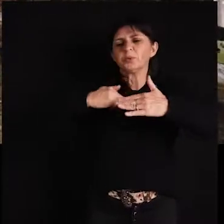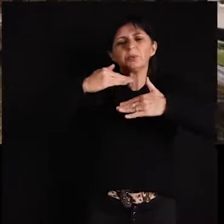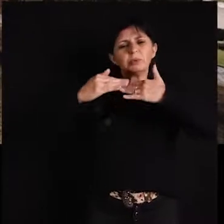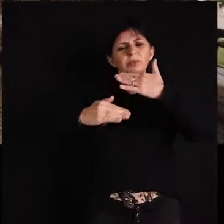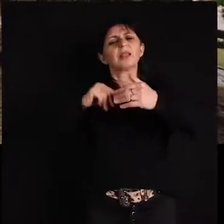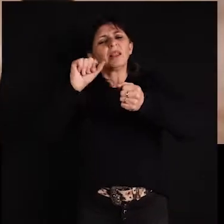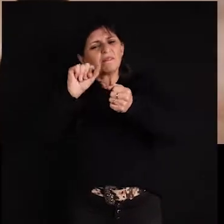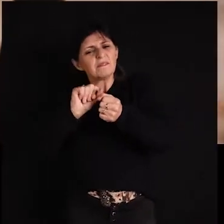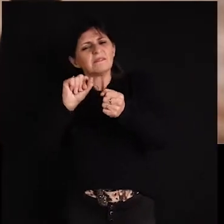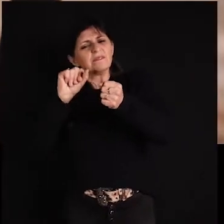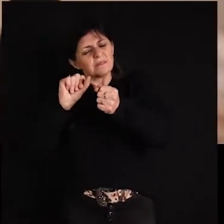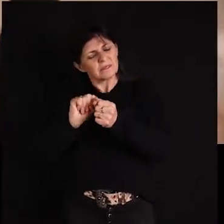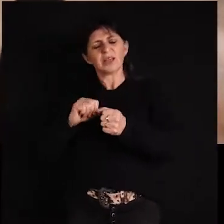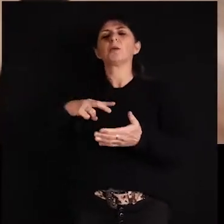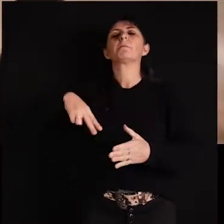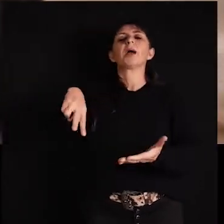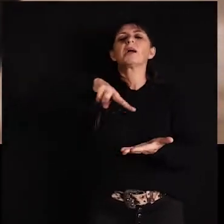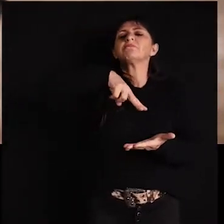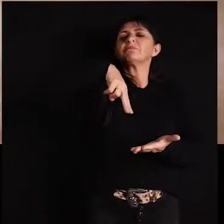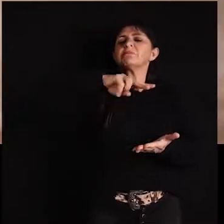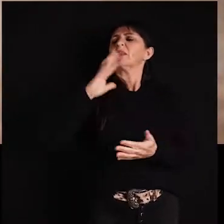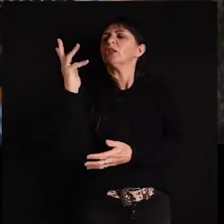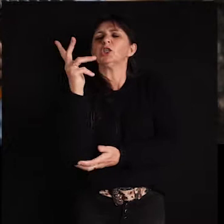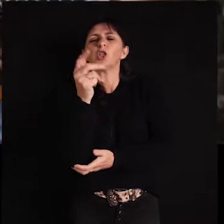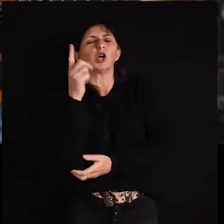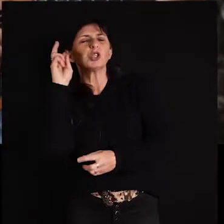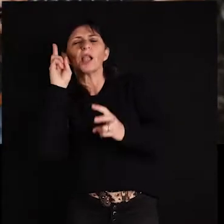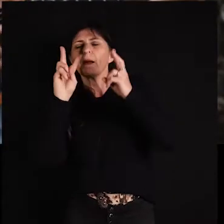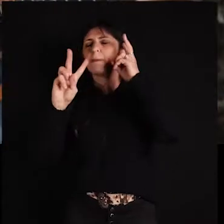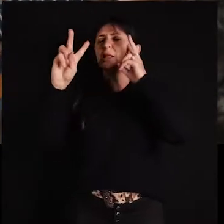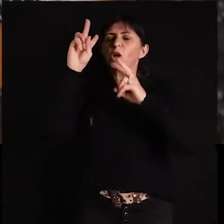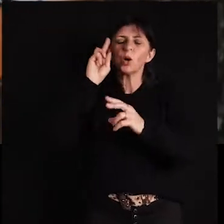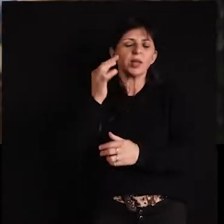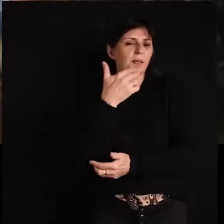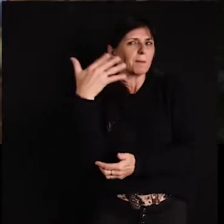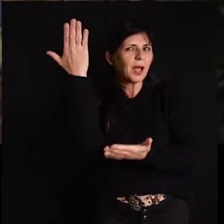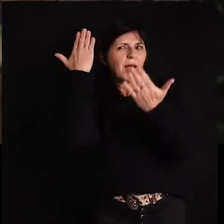faz invernadas de ânsias perdidas.